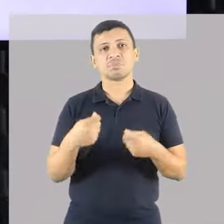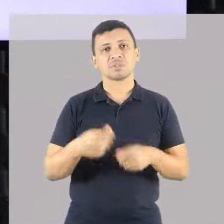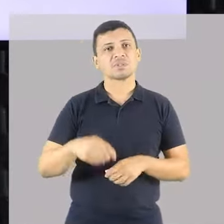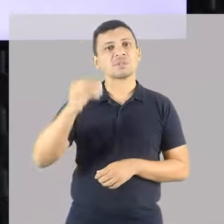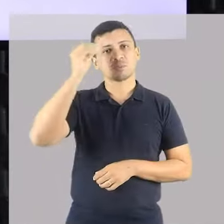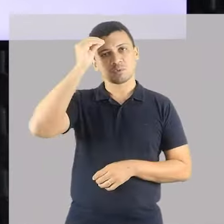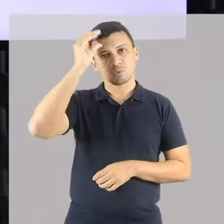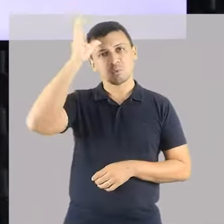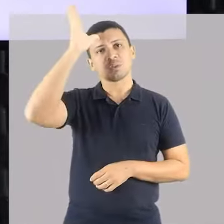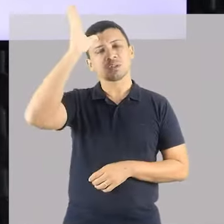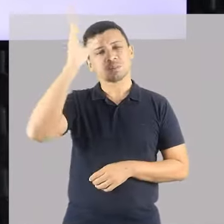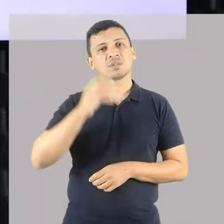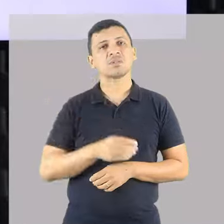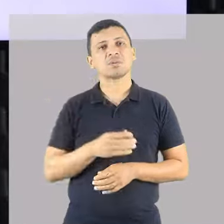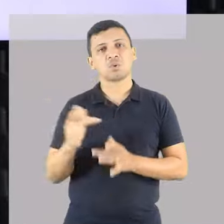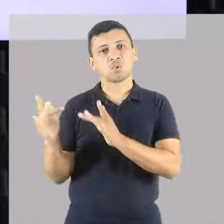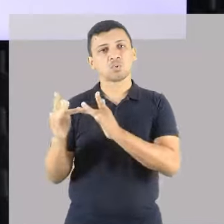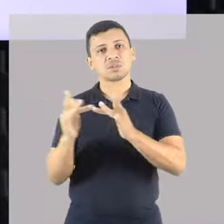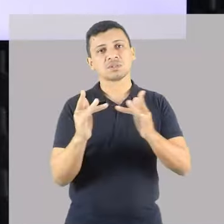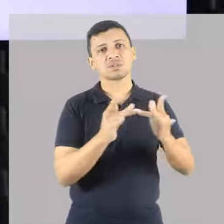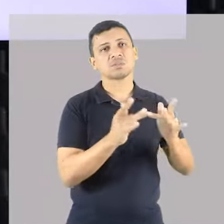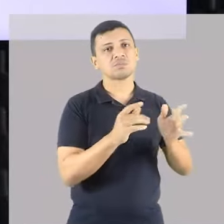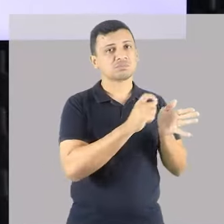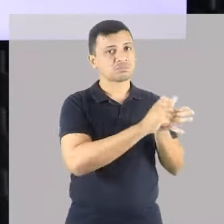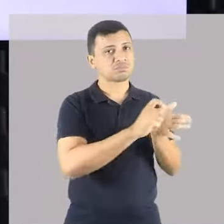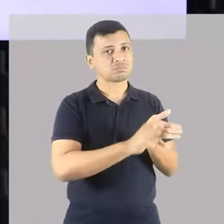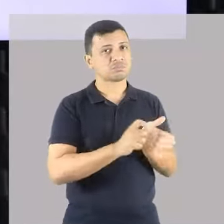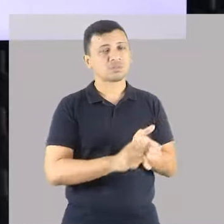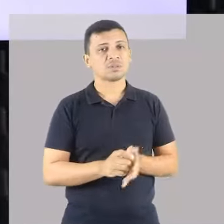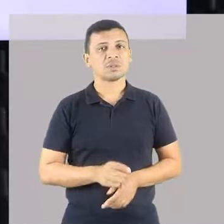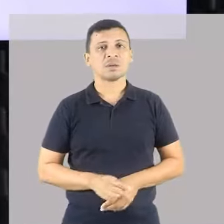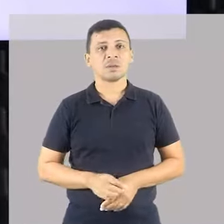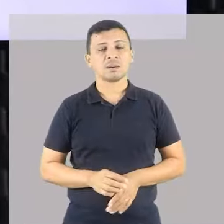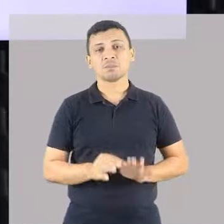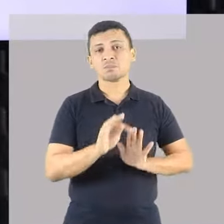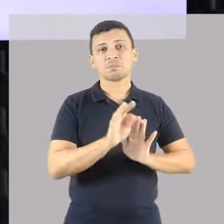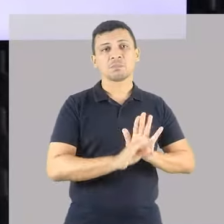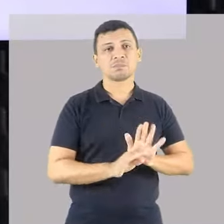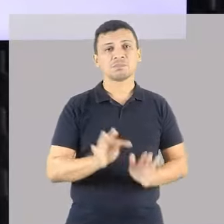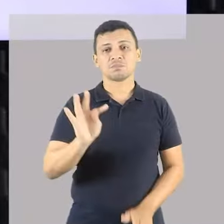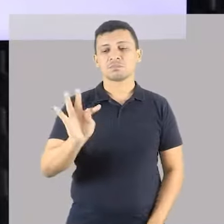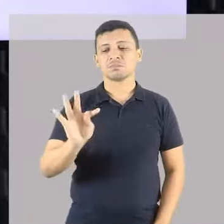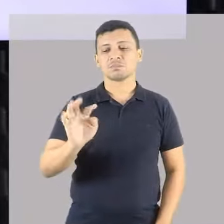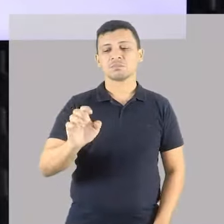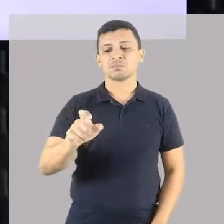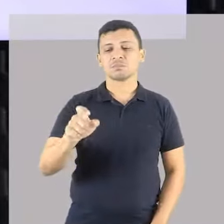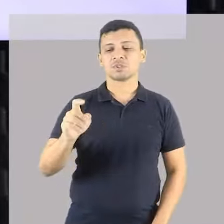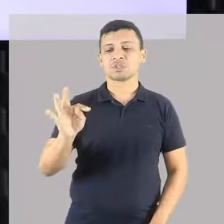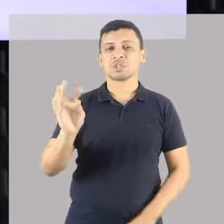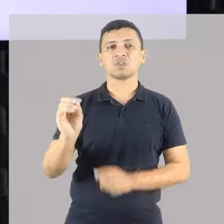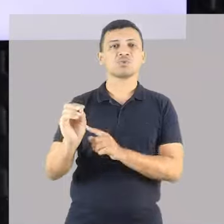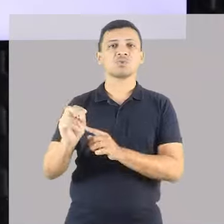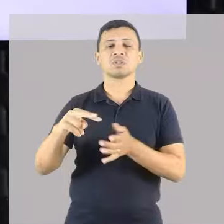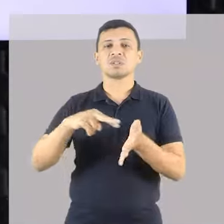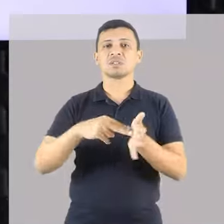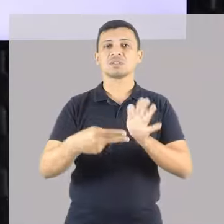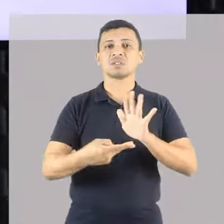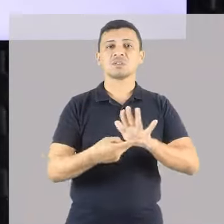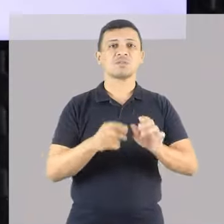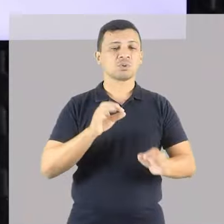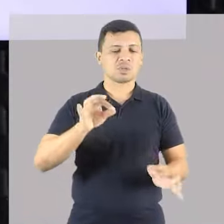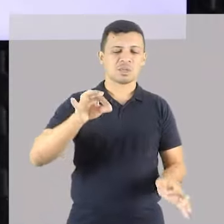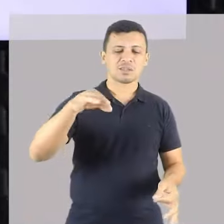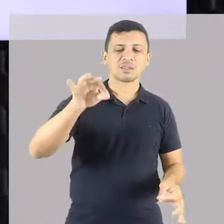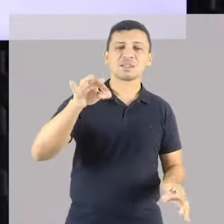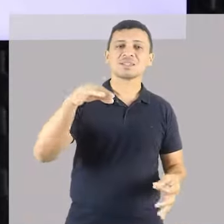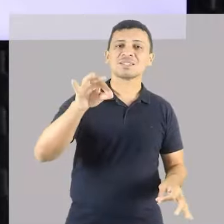conhecimento desses mecanismos de conexão a palavra texto ela vem do latim significando tecido vem